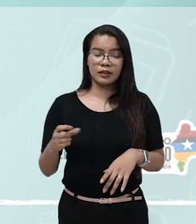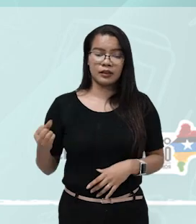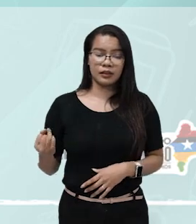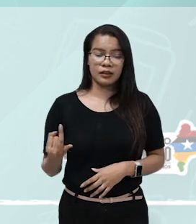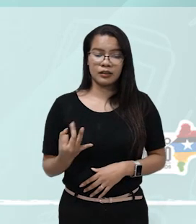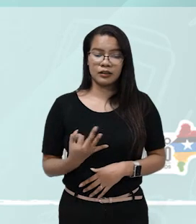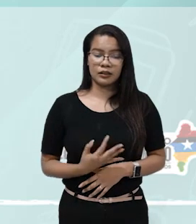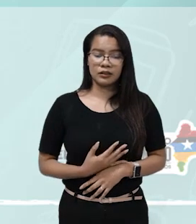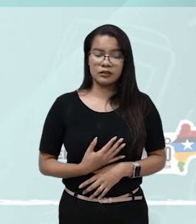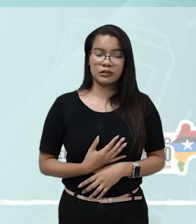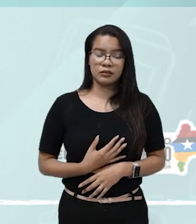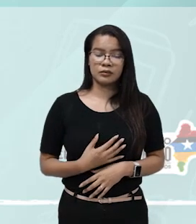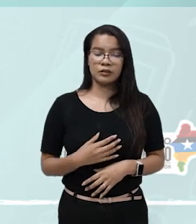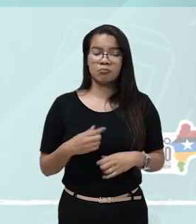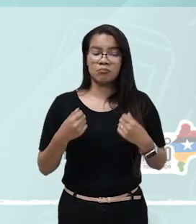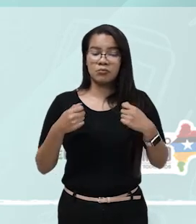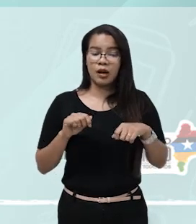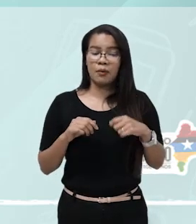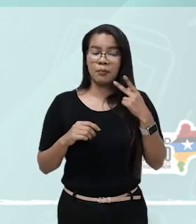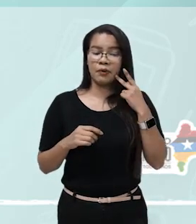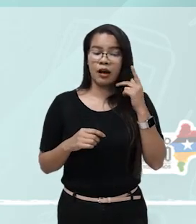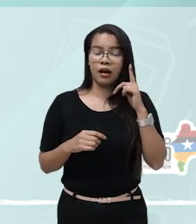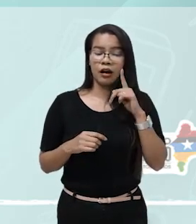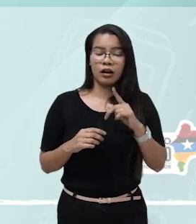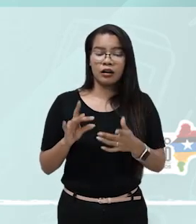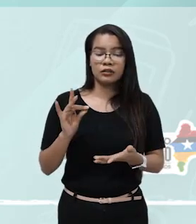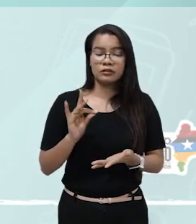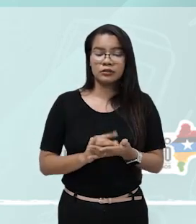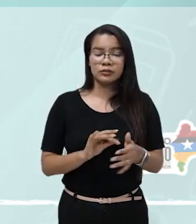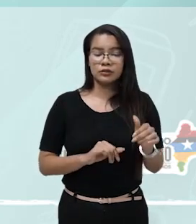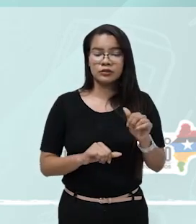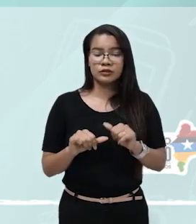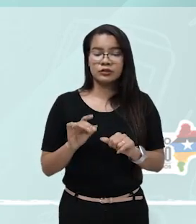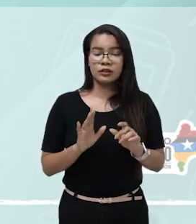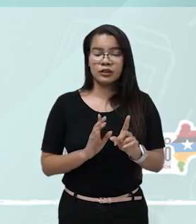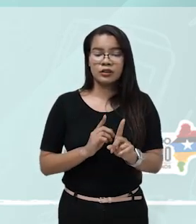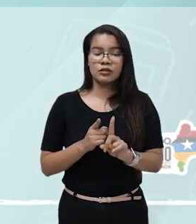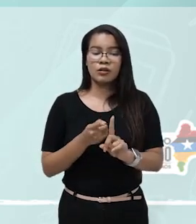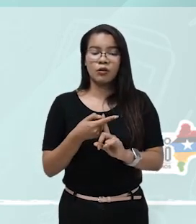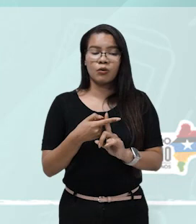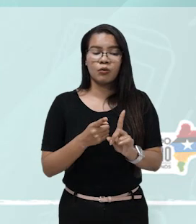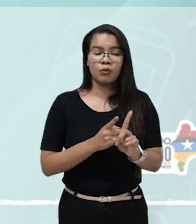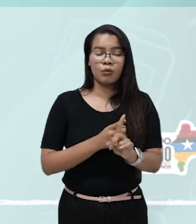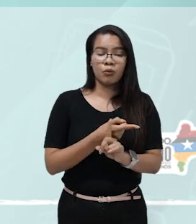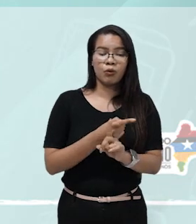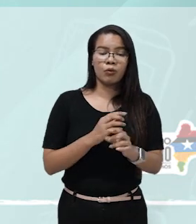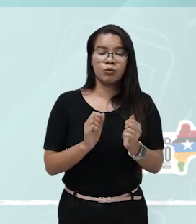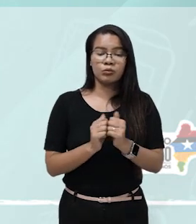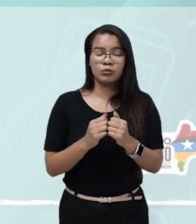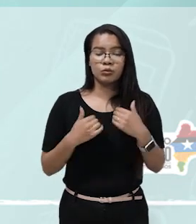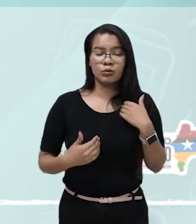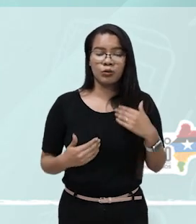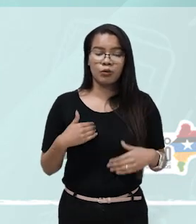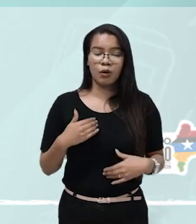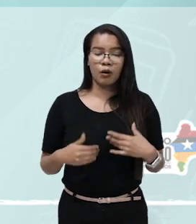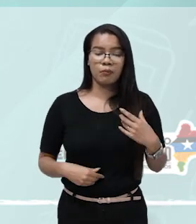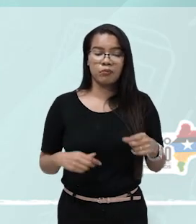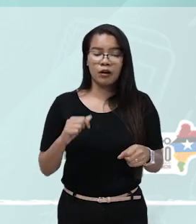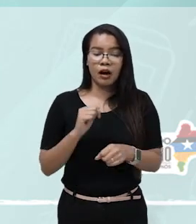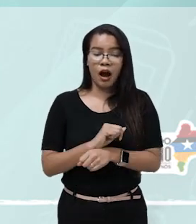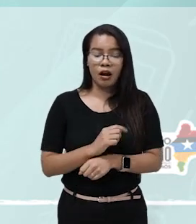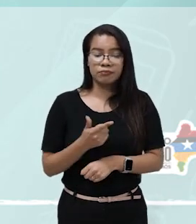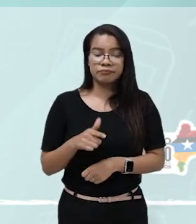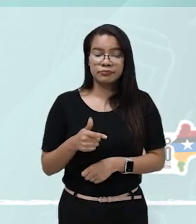Agilidade. Capacidade para realizar mudança de direção com o corpo. Paradas repetidas, deslocamentos velozes, tempo